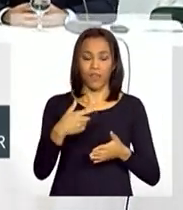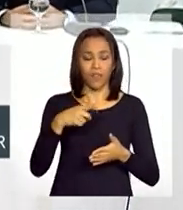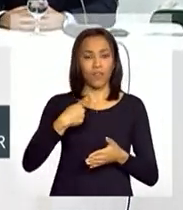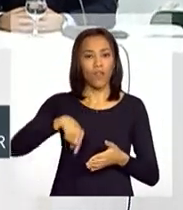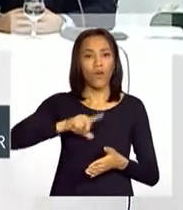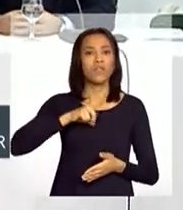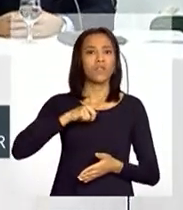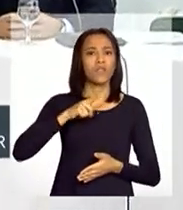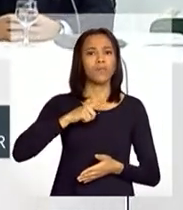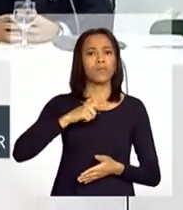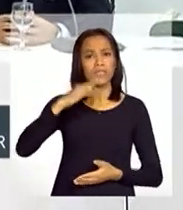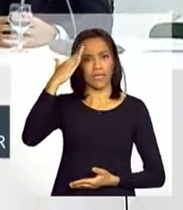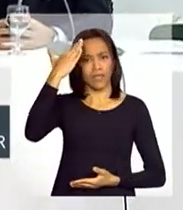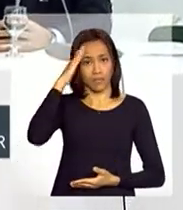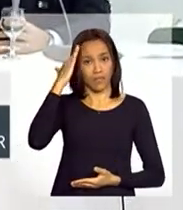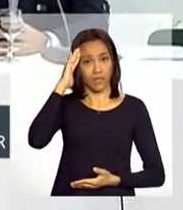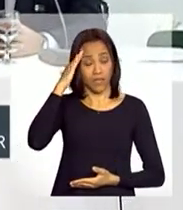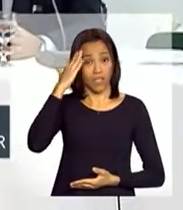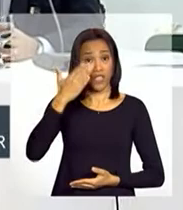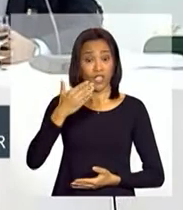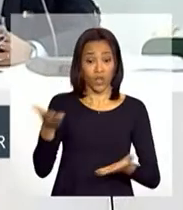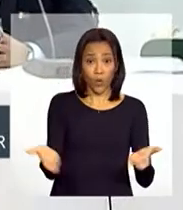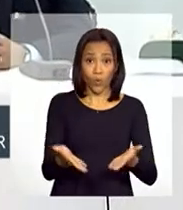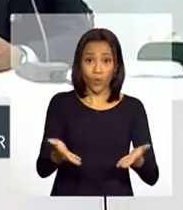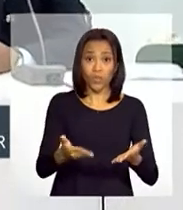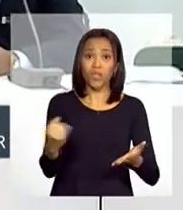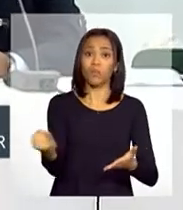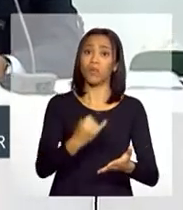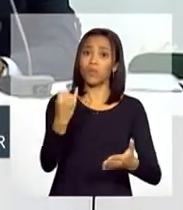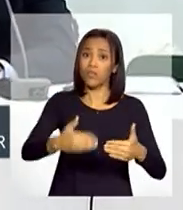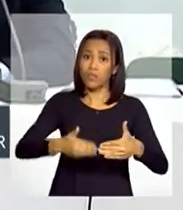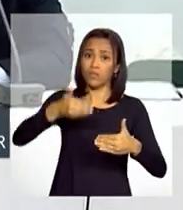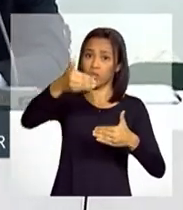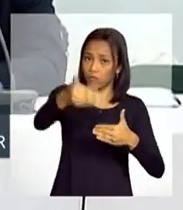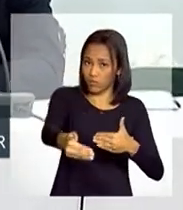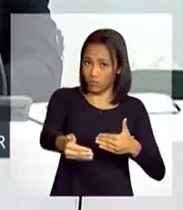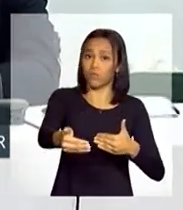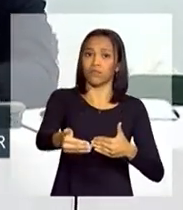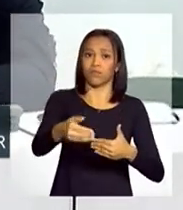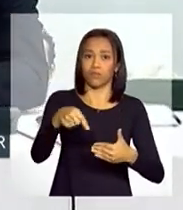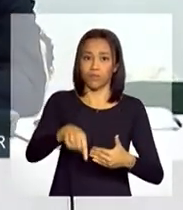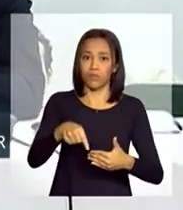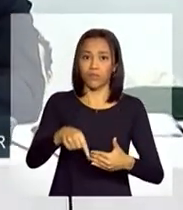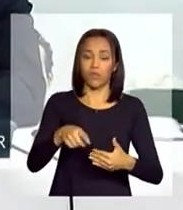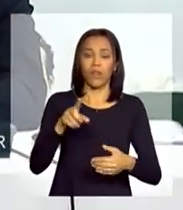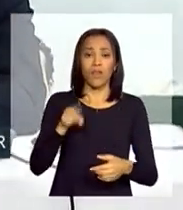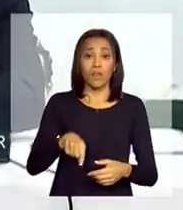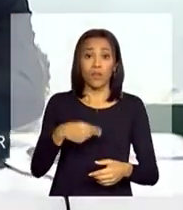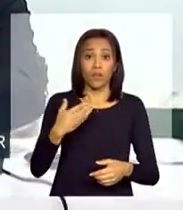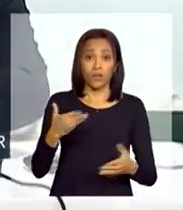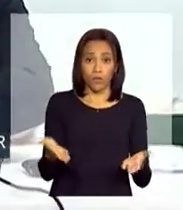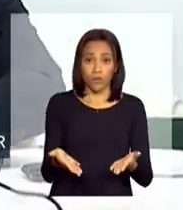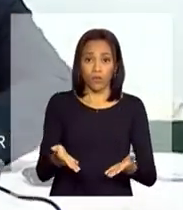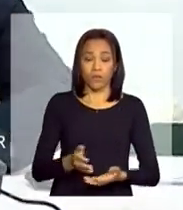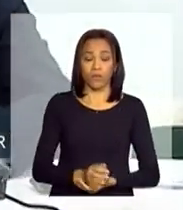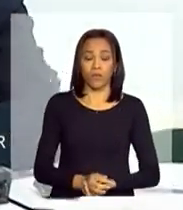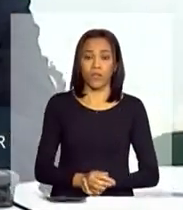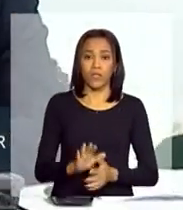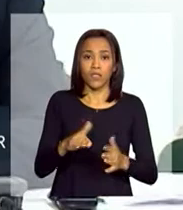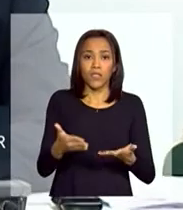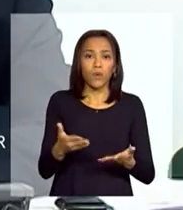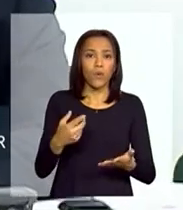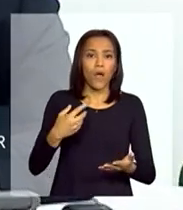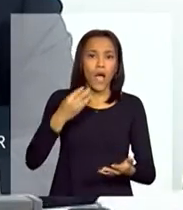convicção que nós estamos dando um passo muito importante para isso são Passos Portanto o que